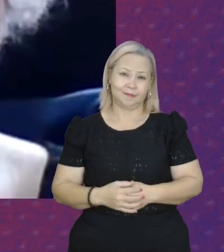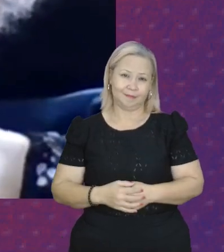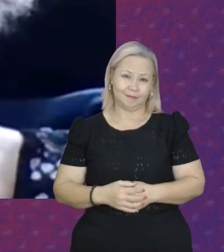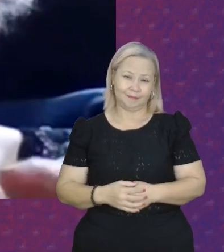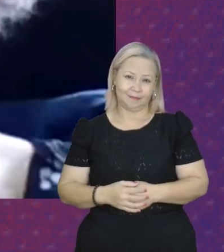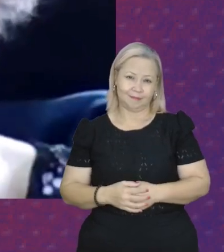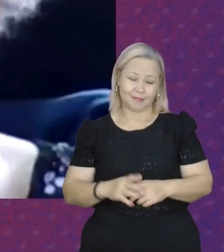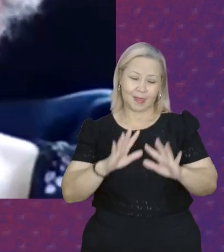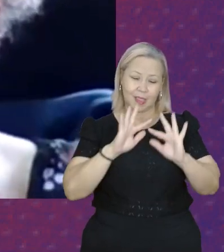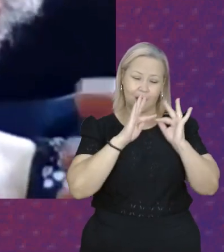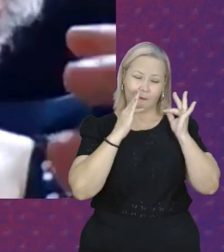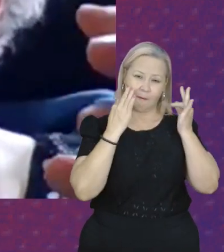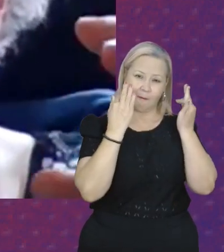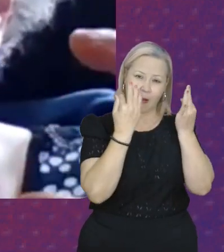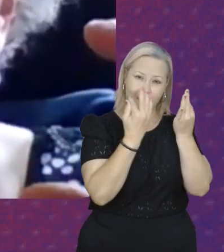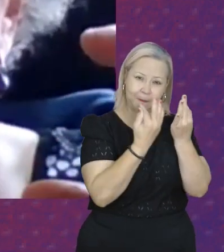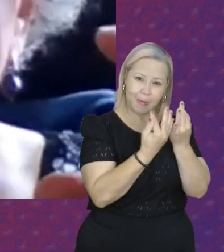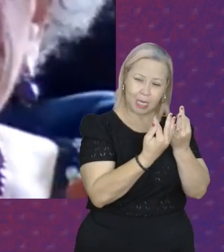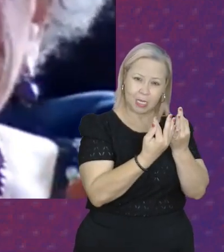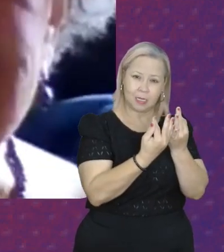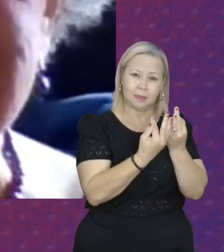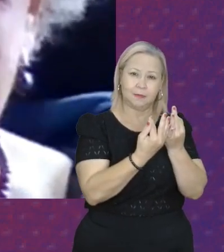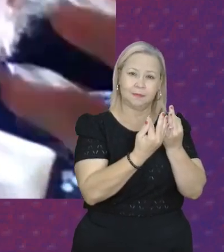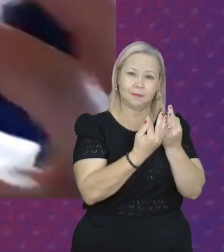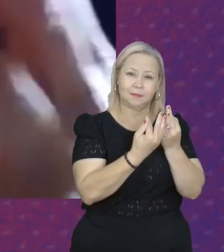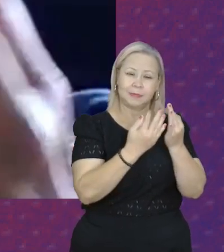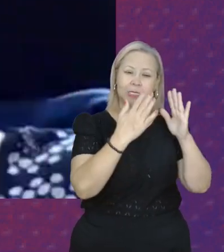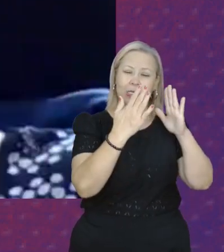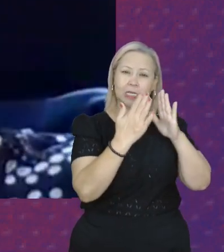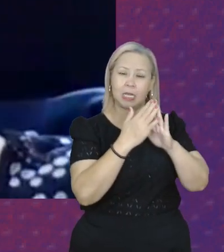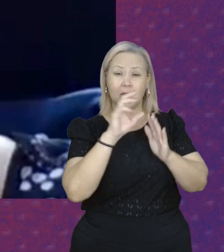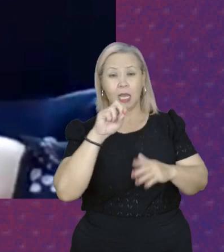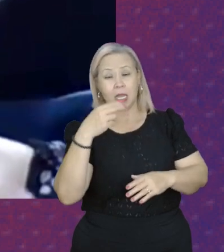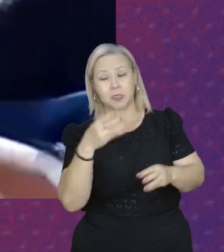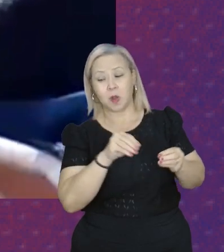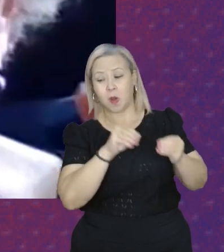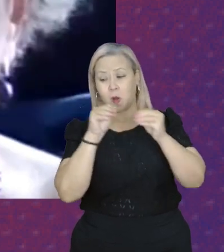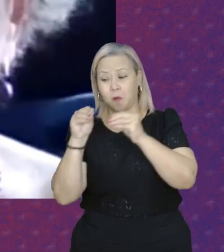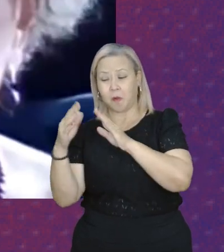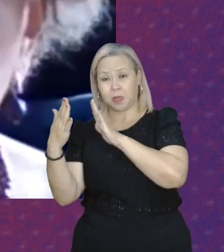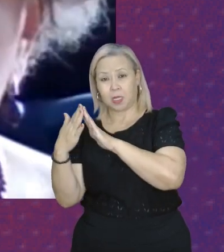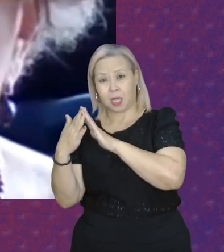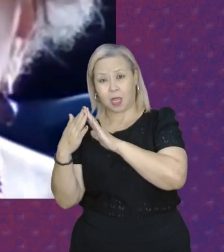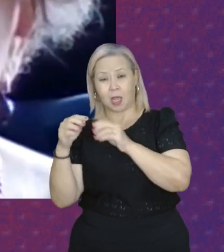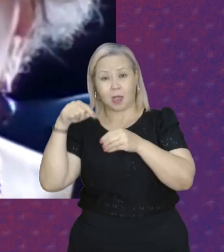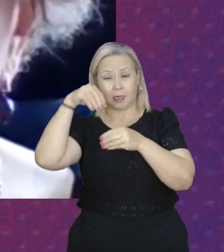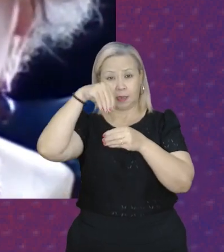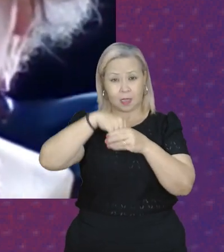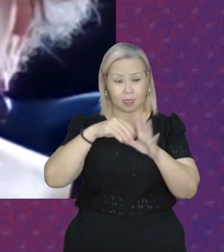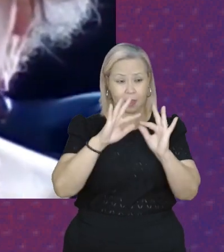familiar, no âmbito da casa ou fora da casa, mas no âmbito familiar.